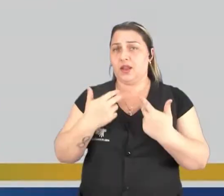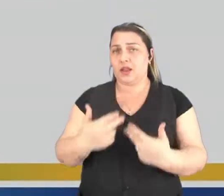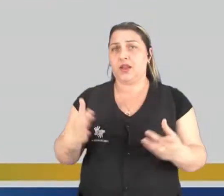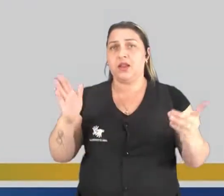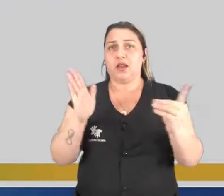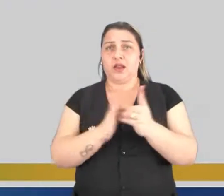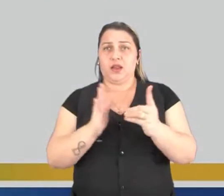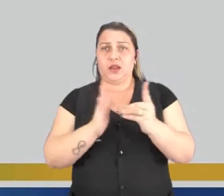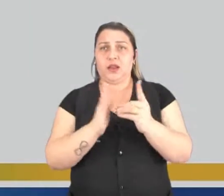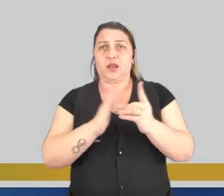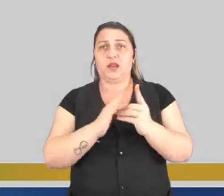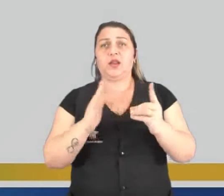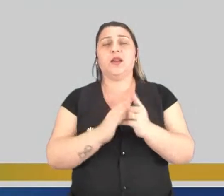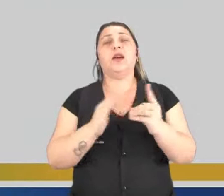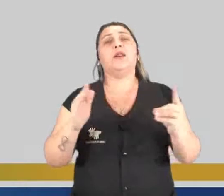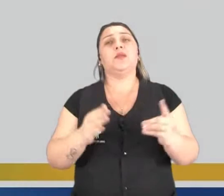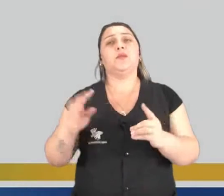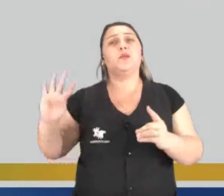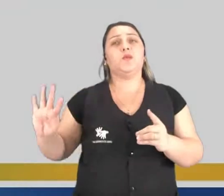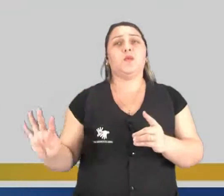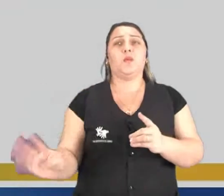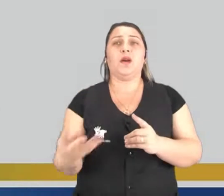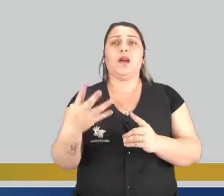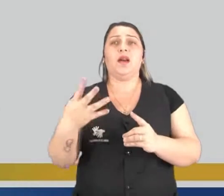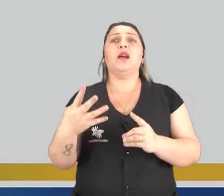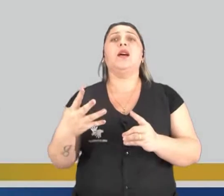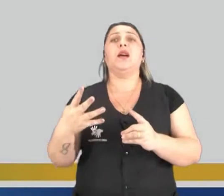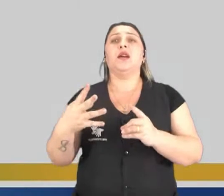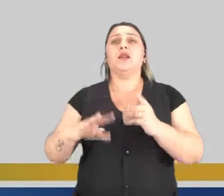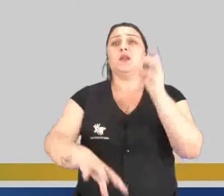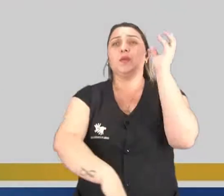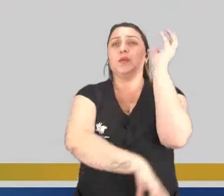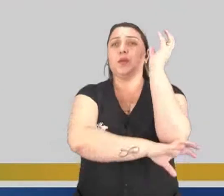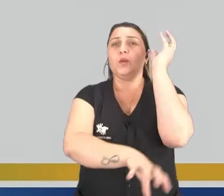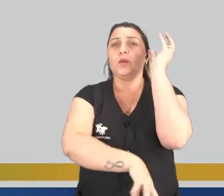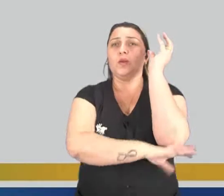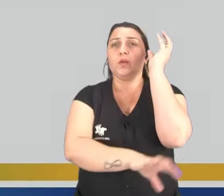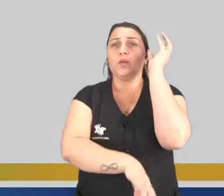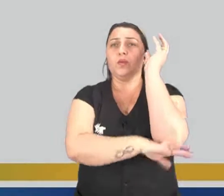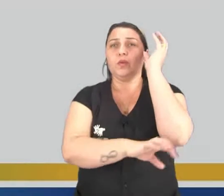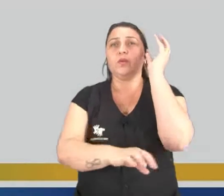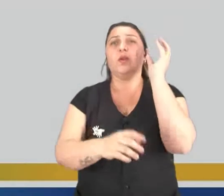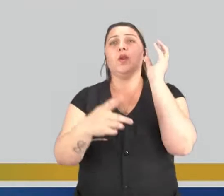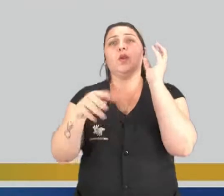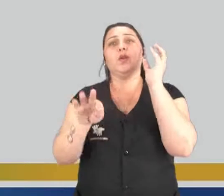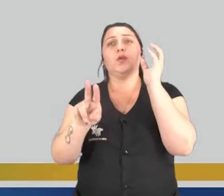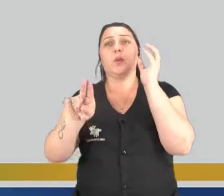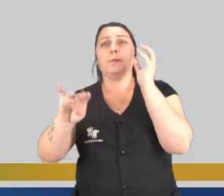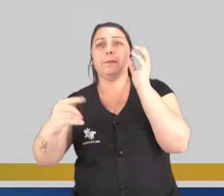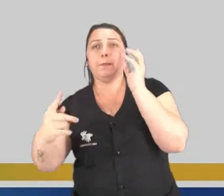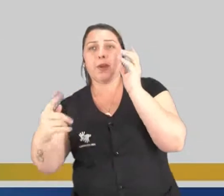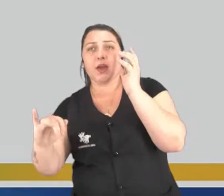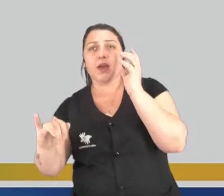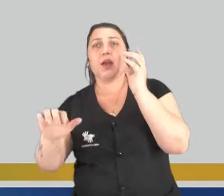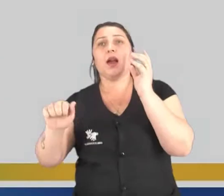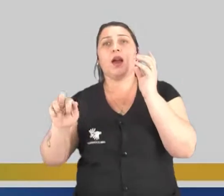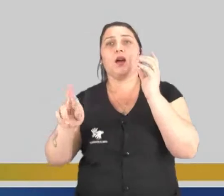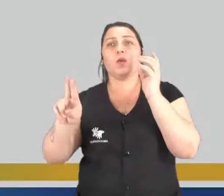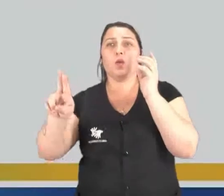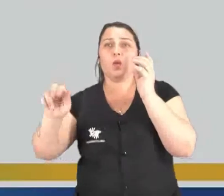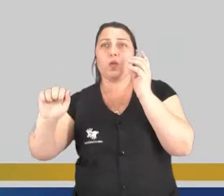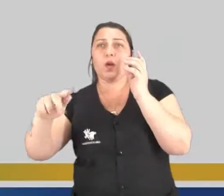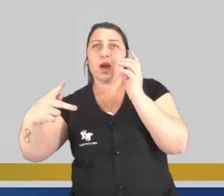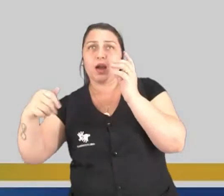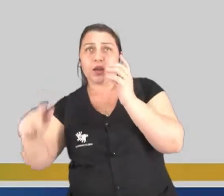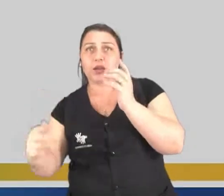indígenas derivados de 4 grandes troncos, Macro-G, Tupi, Aruaque e Caribe,